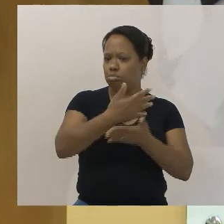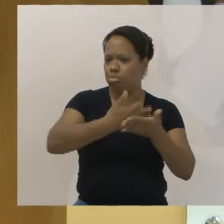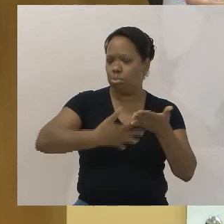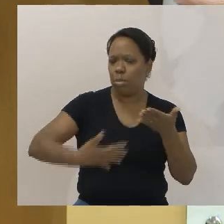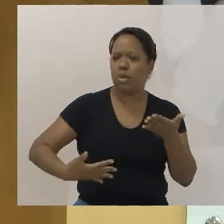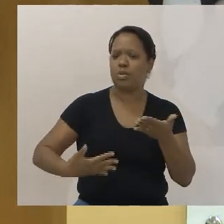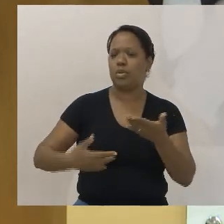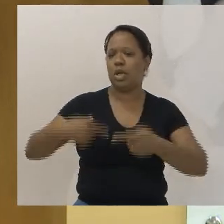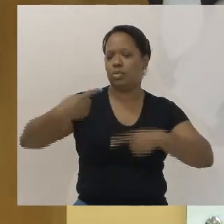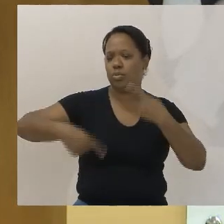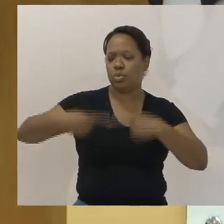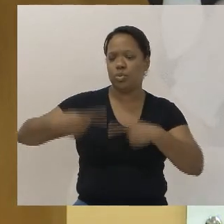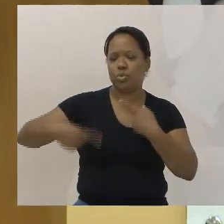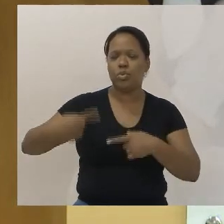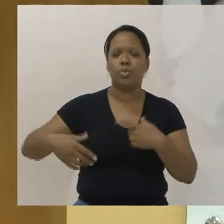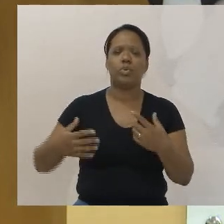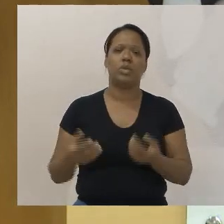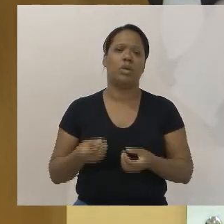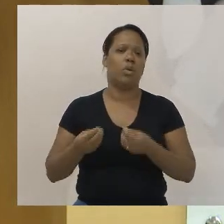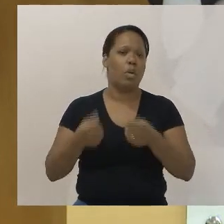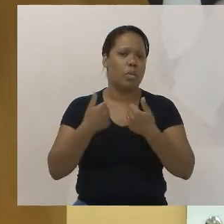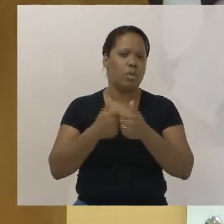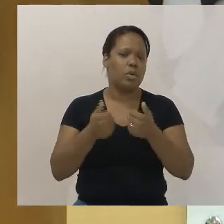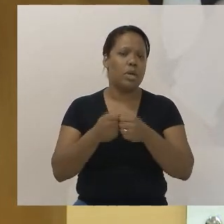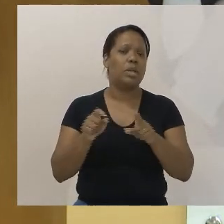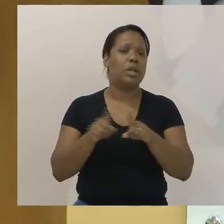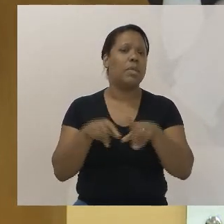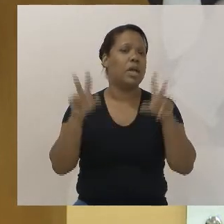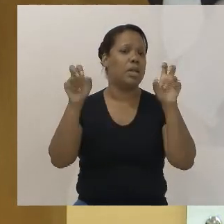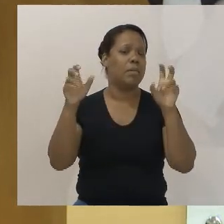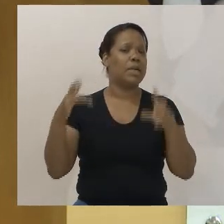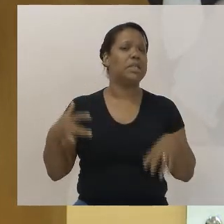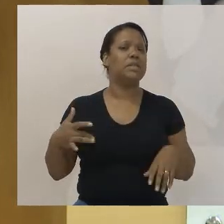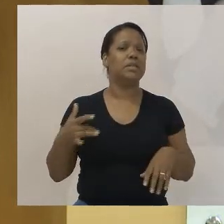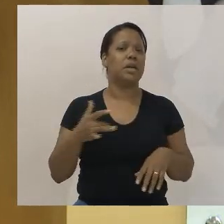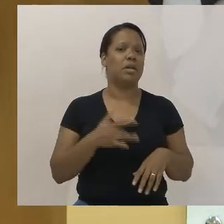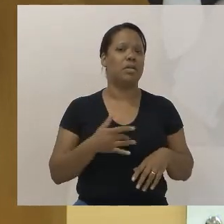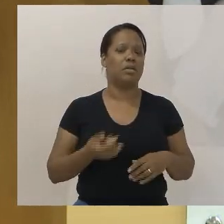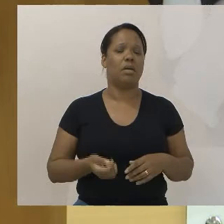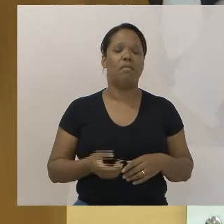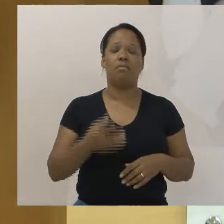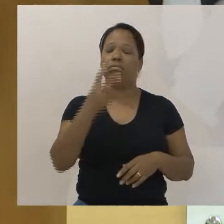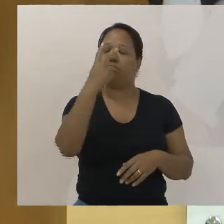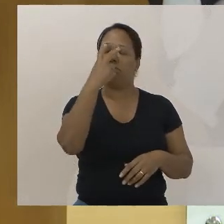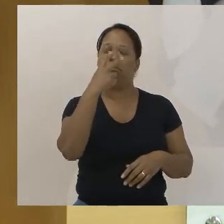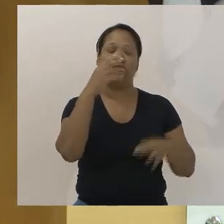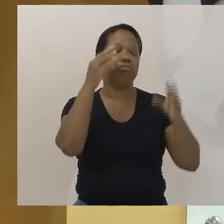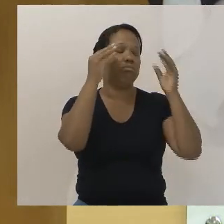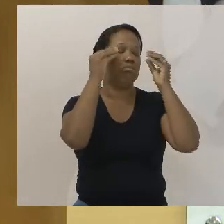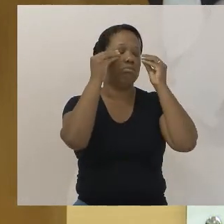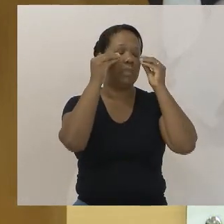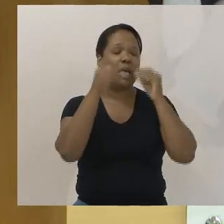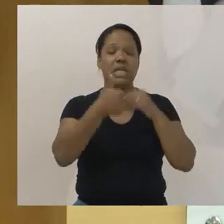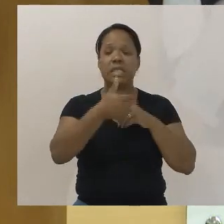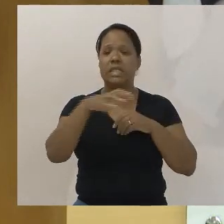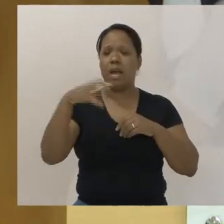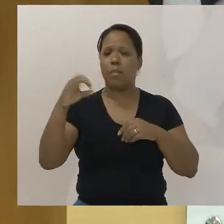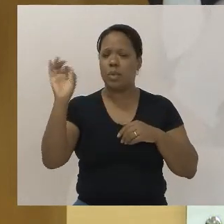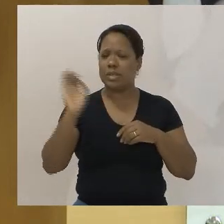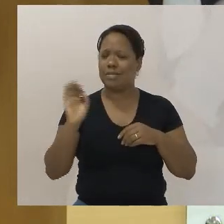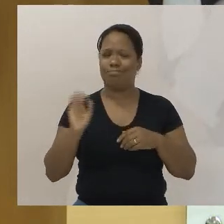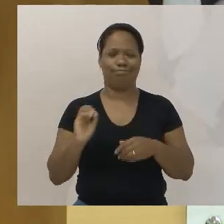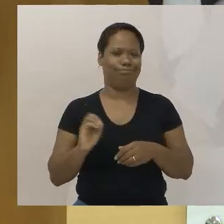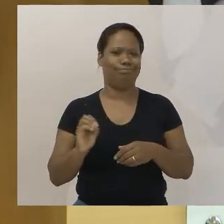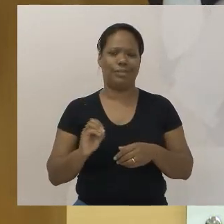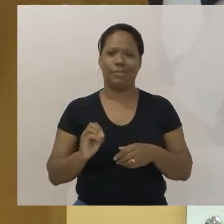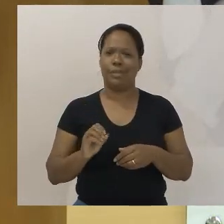que a gente vai caminhar como que a gente vai fazer questão da saúde não adianta a gente fechar os olhos e achar que está 100% porque não está